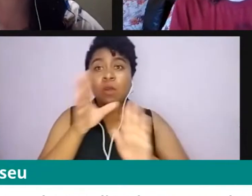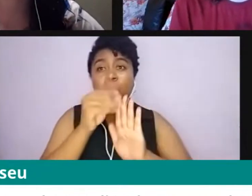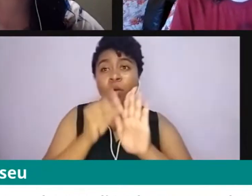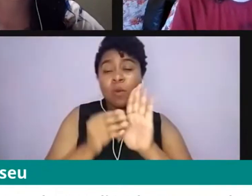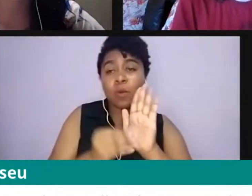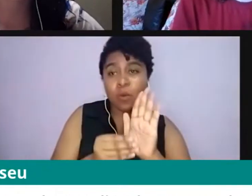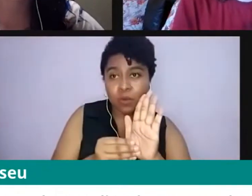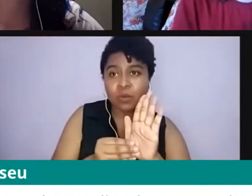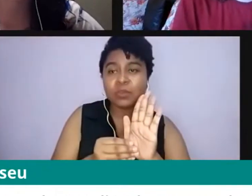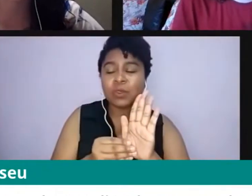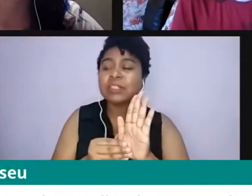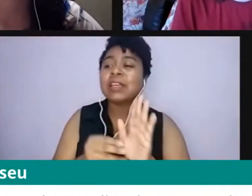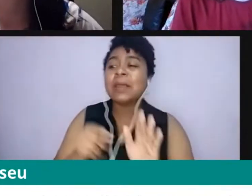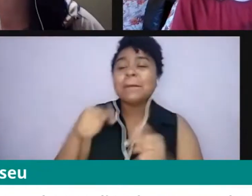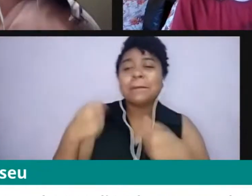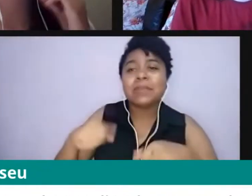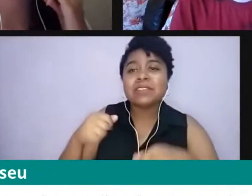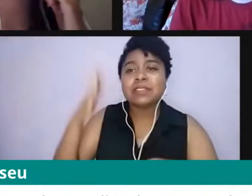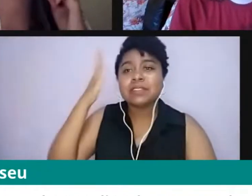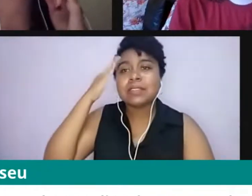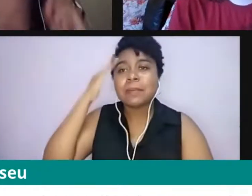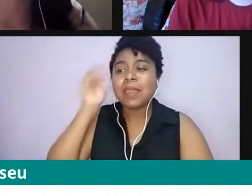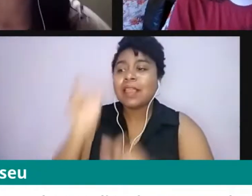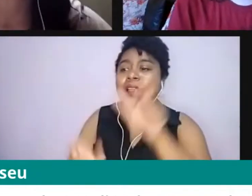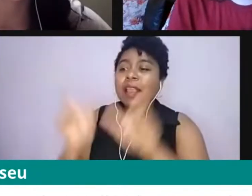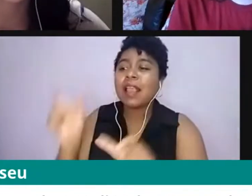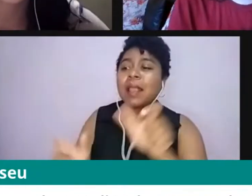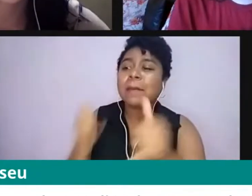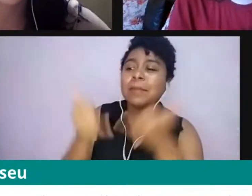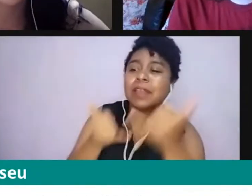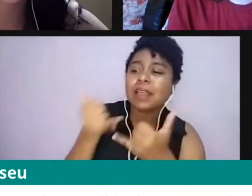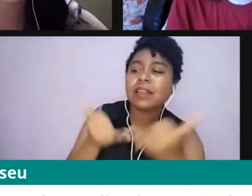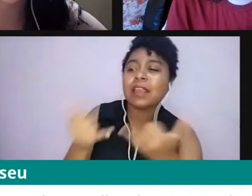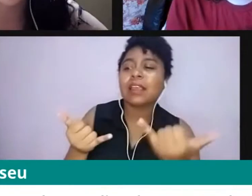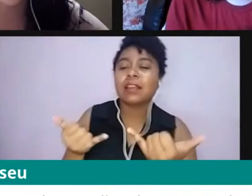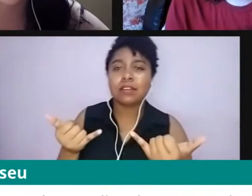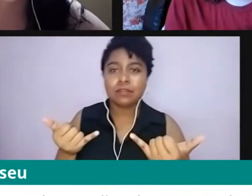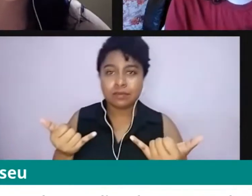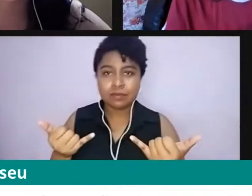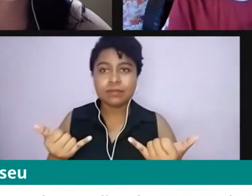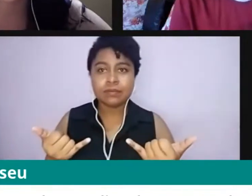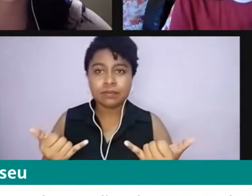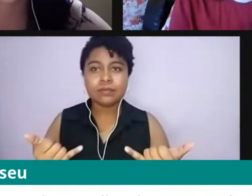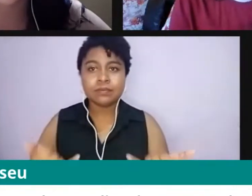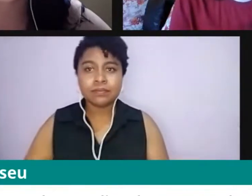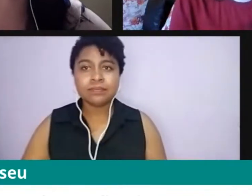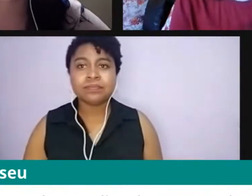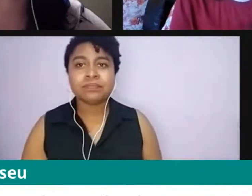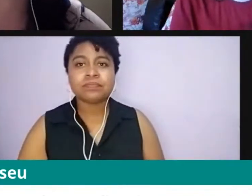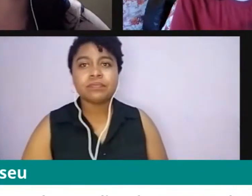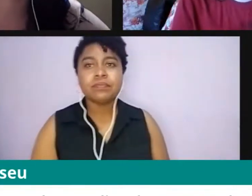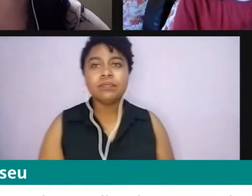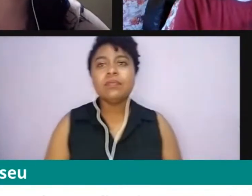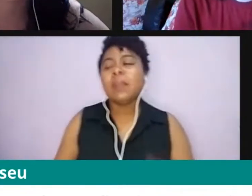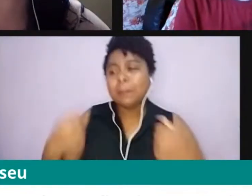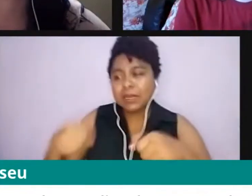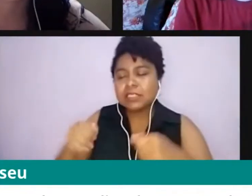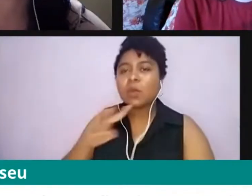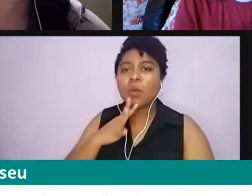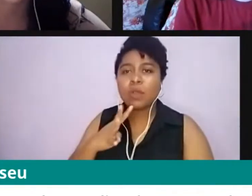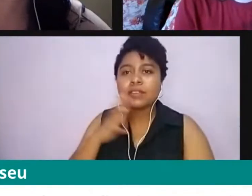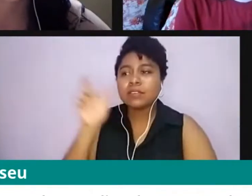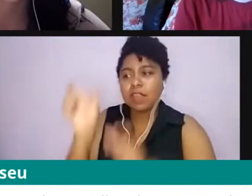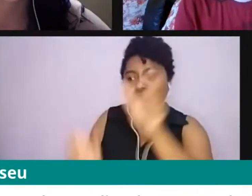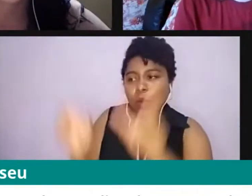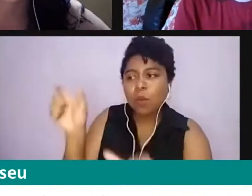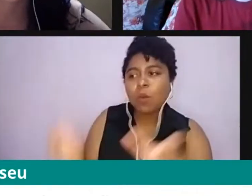estar jogando, quem vai estar participando. O perfil dos alunos, né? Exatamente. Qual o perfil dos